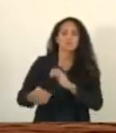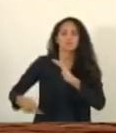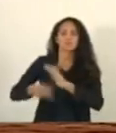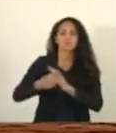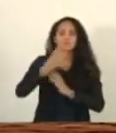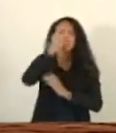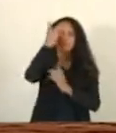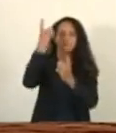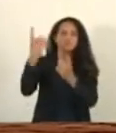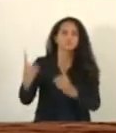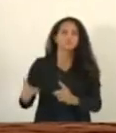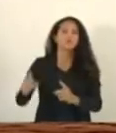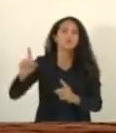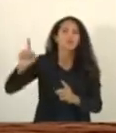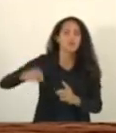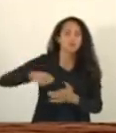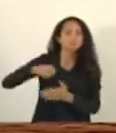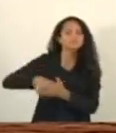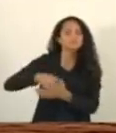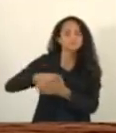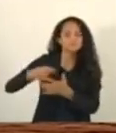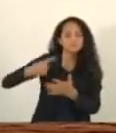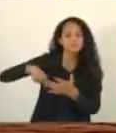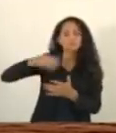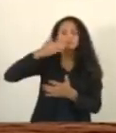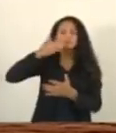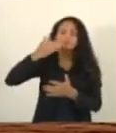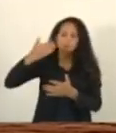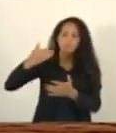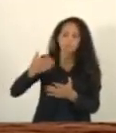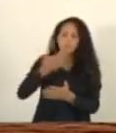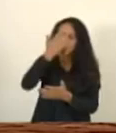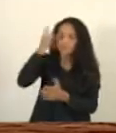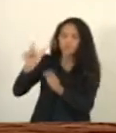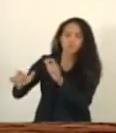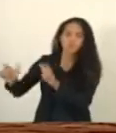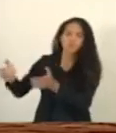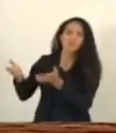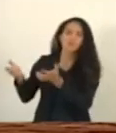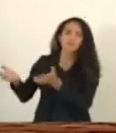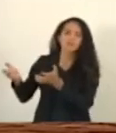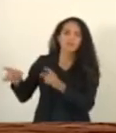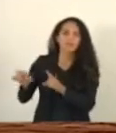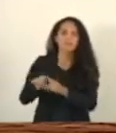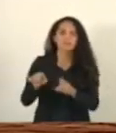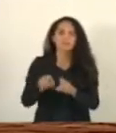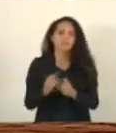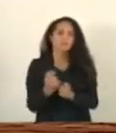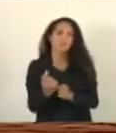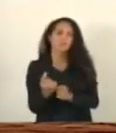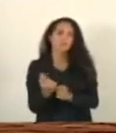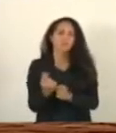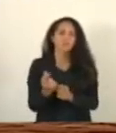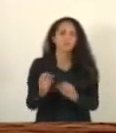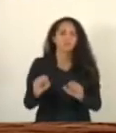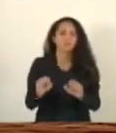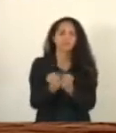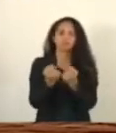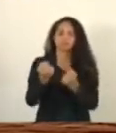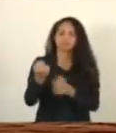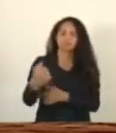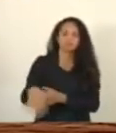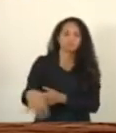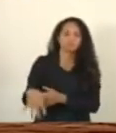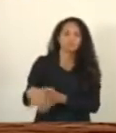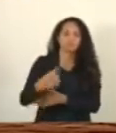deficiência, também uma reivindicação dessas pessoas, porque o valor já está defasado, então